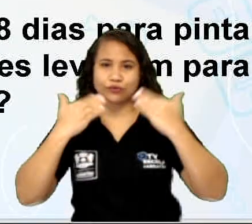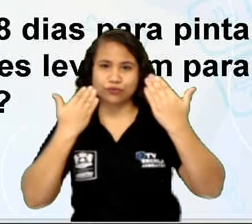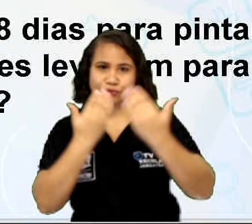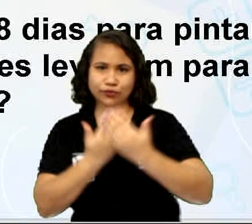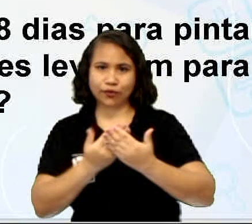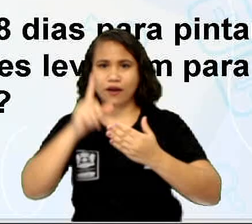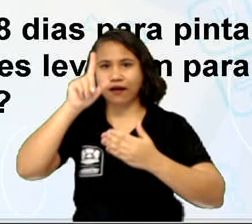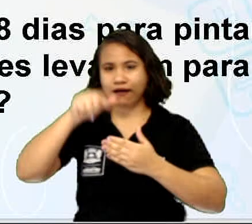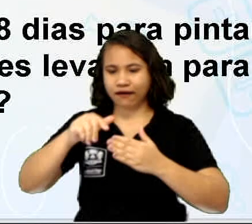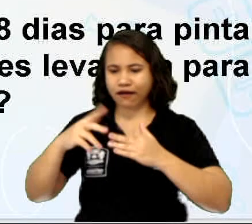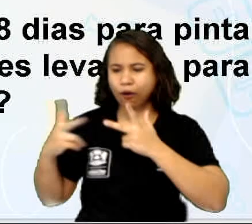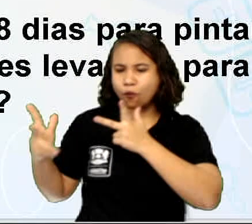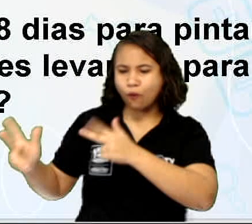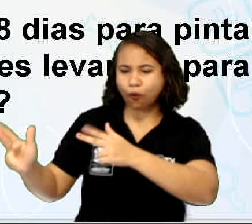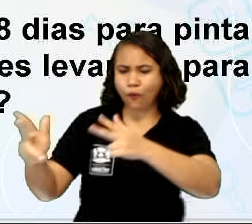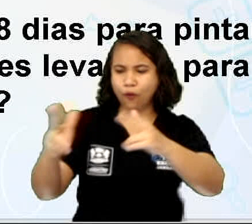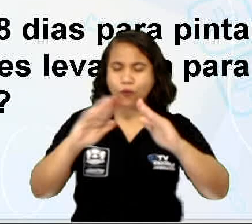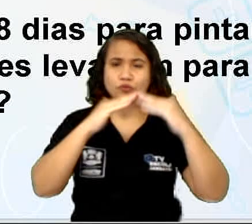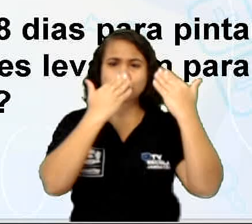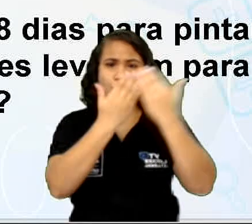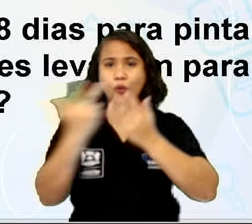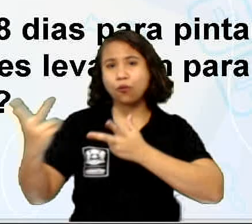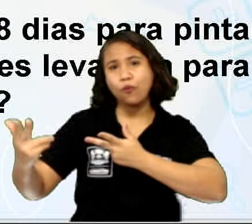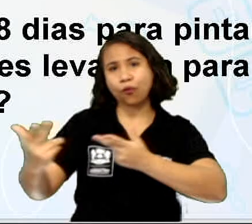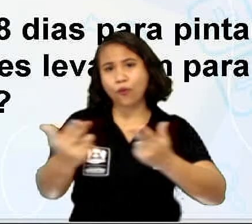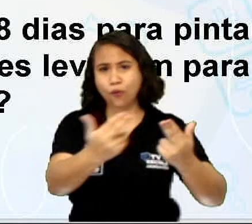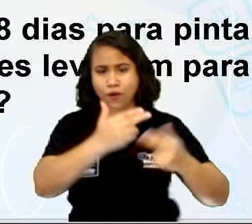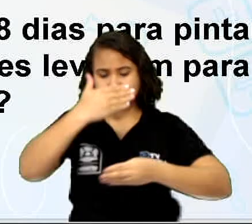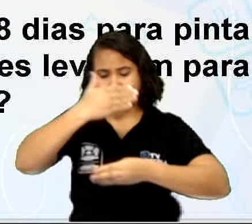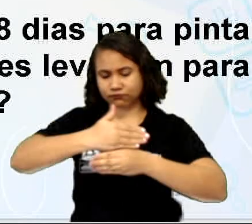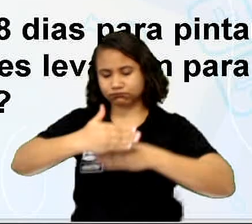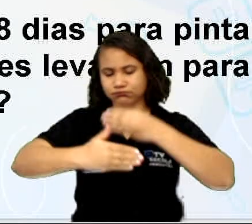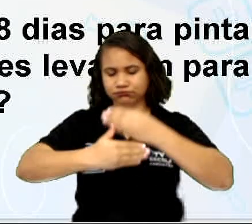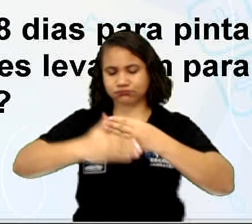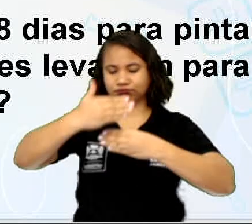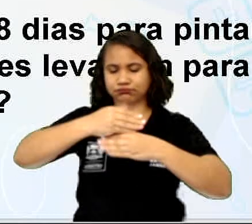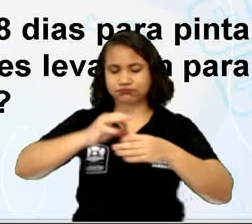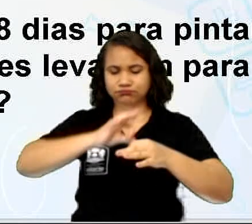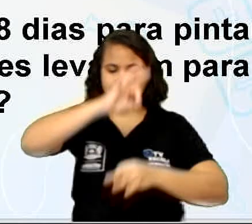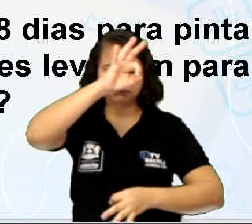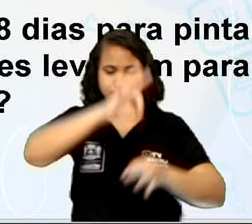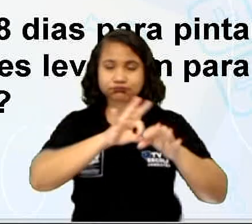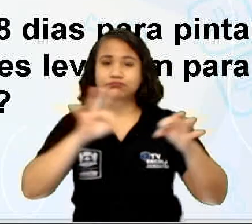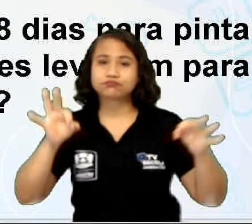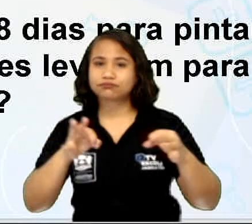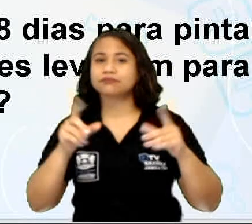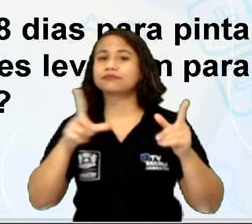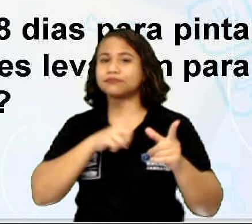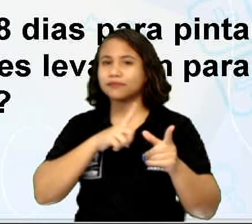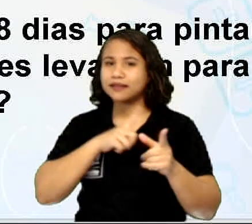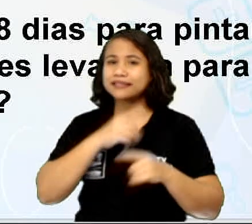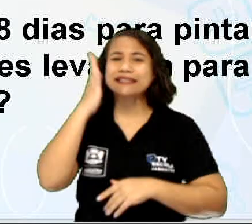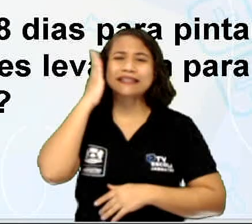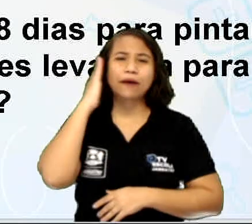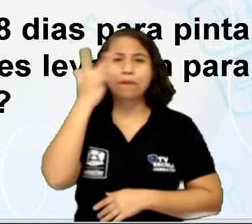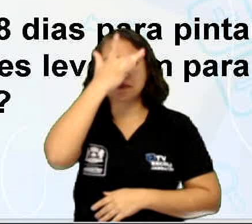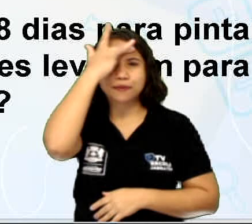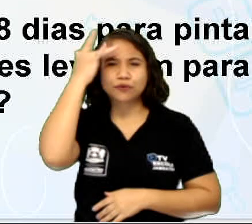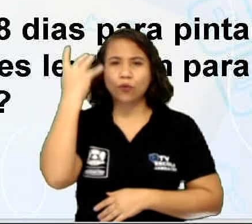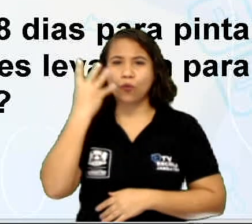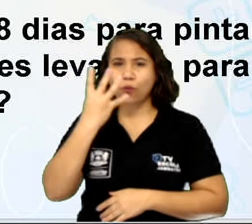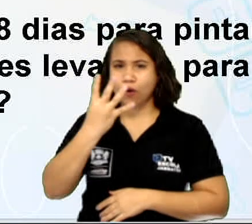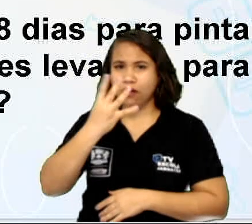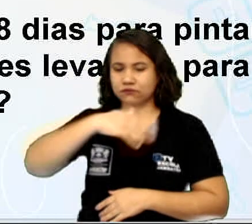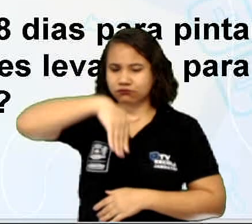com formato e tamanho padrão nessa cidade logo muro externo possui a mesma medida e sabendo que 4 pintores levariam